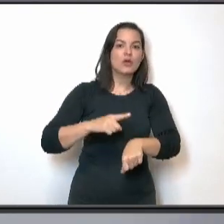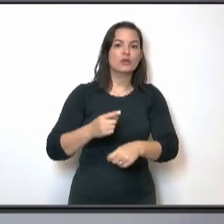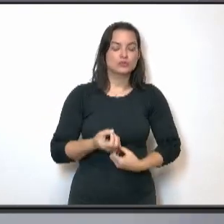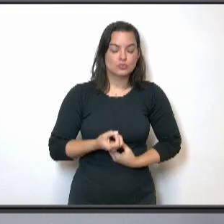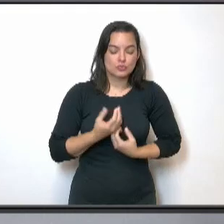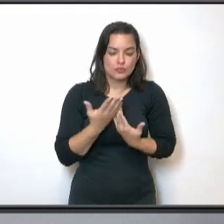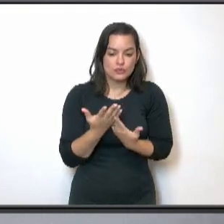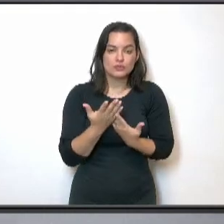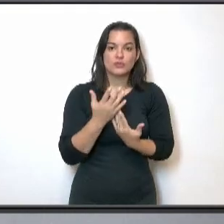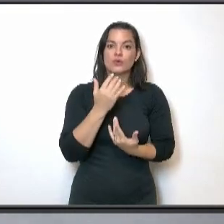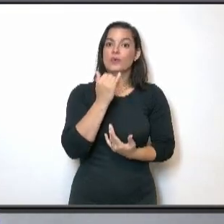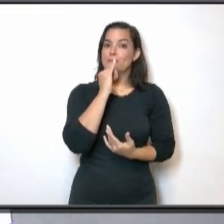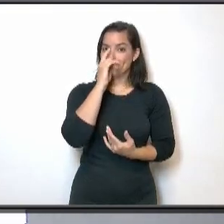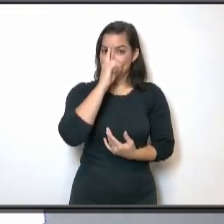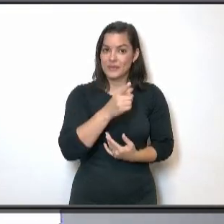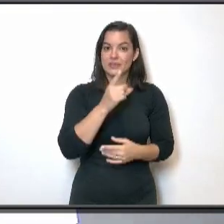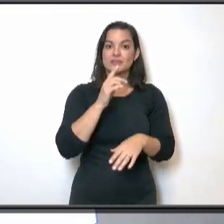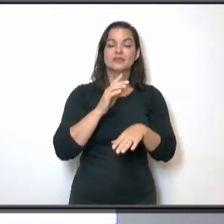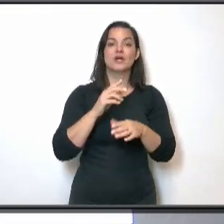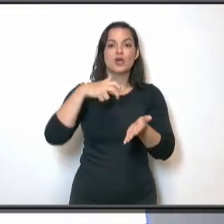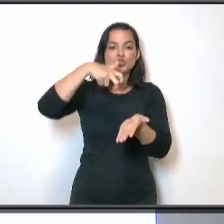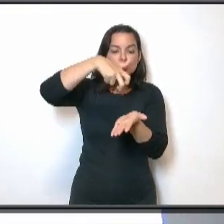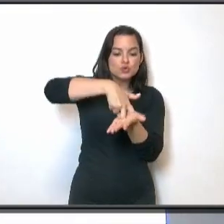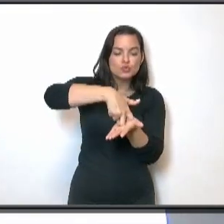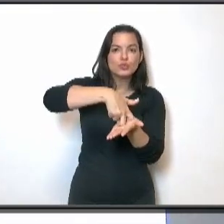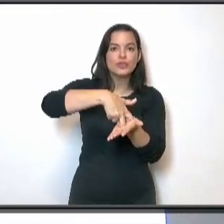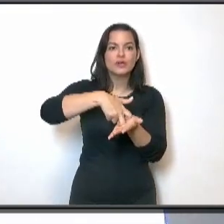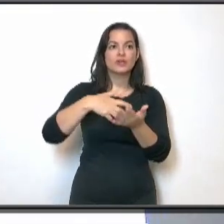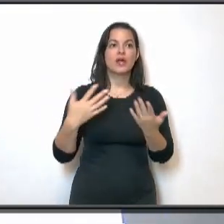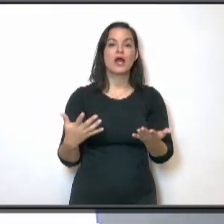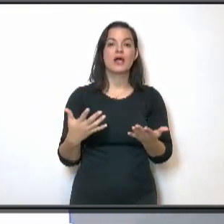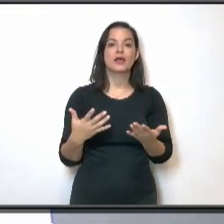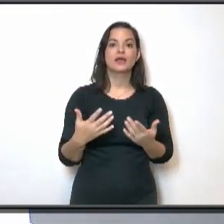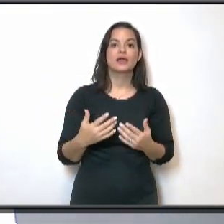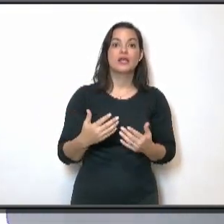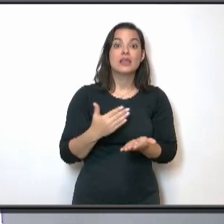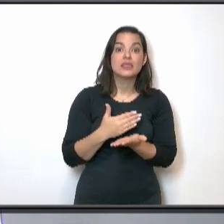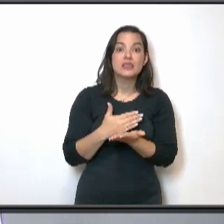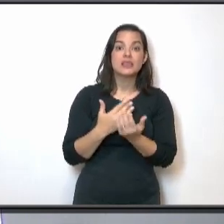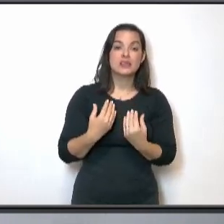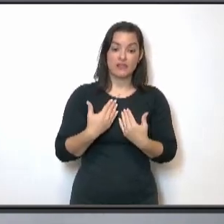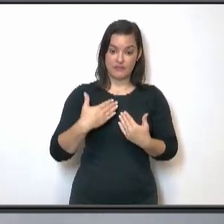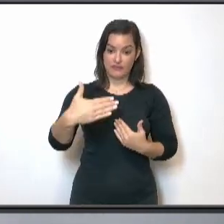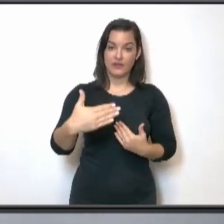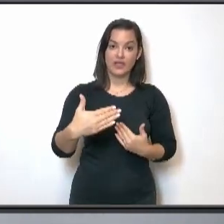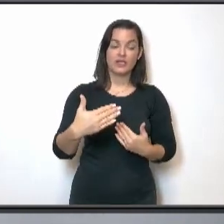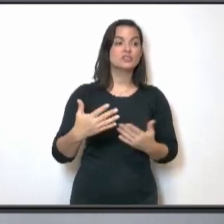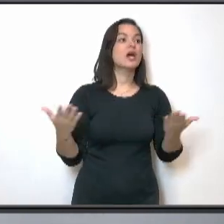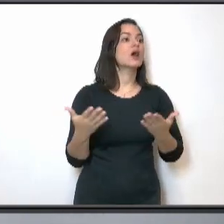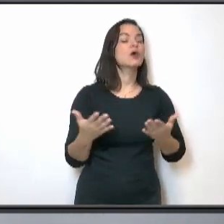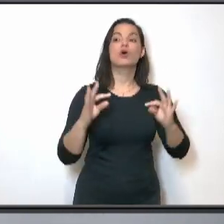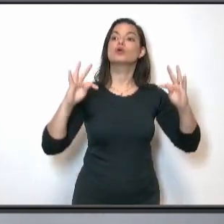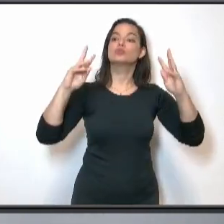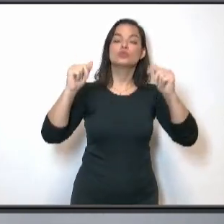culto, mandar a gente orar de joelho. Então a gente ficava lá na frente, ministrando. Agora toda a igreja de joelhos